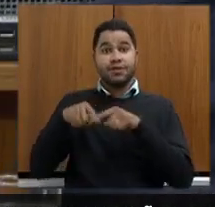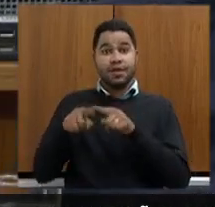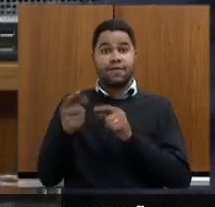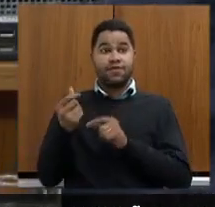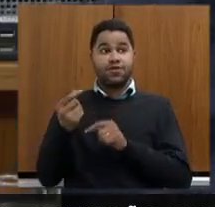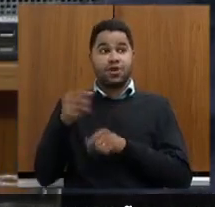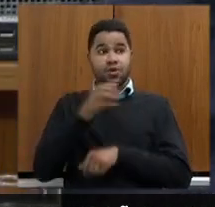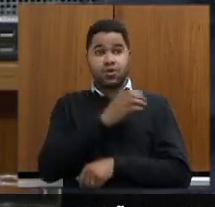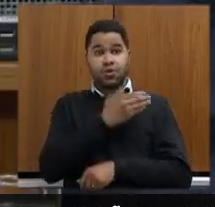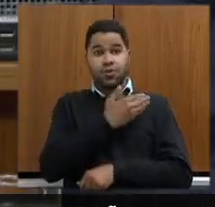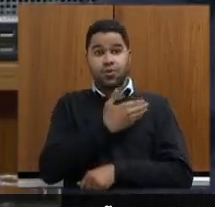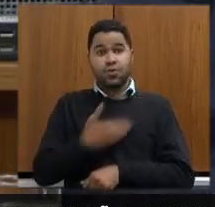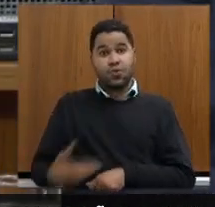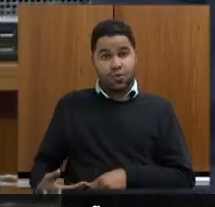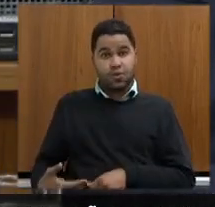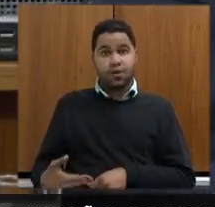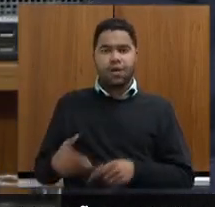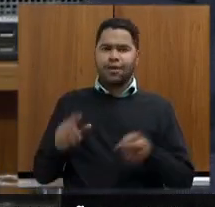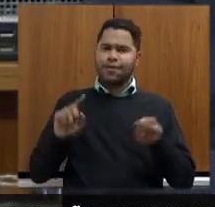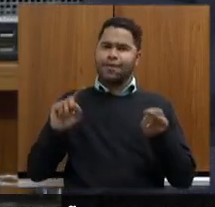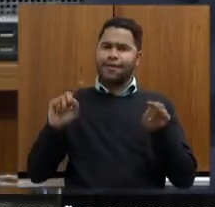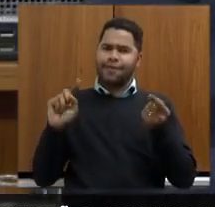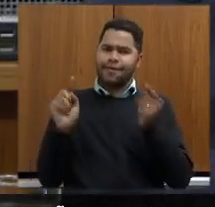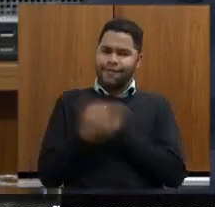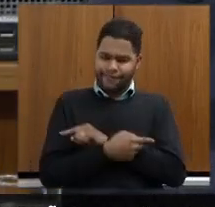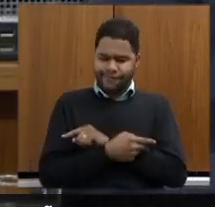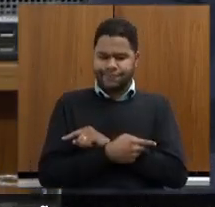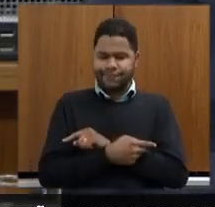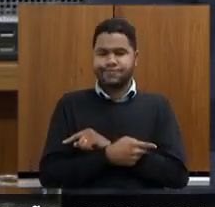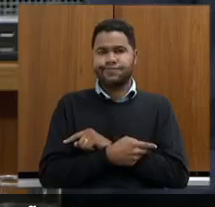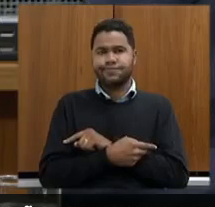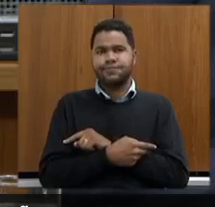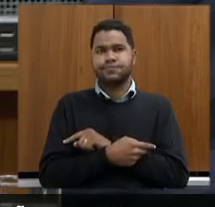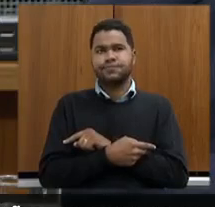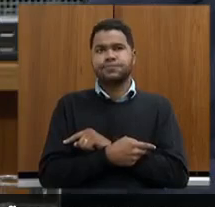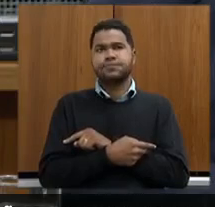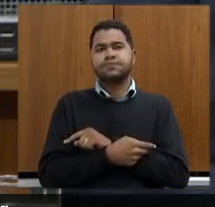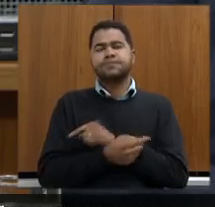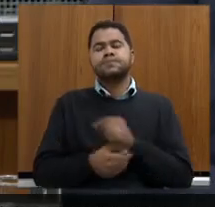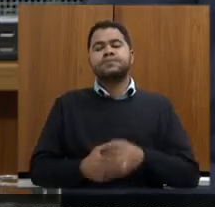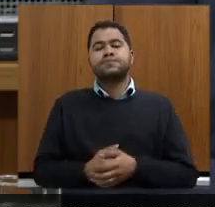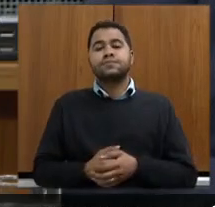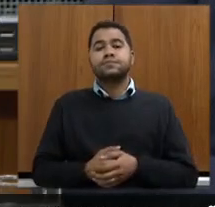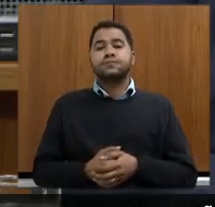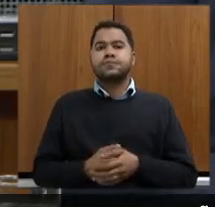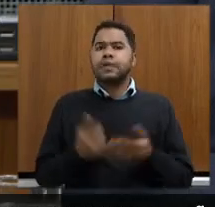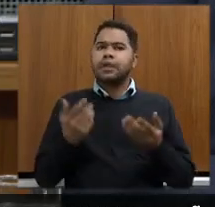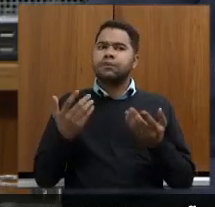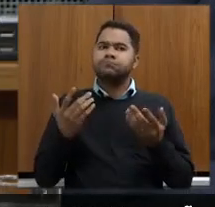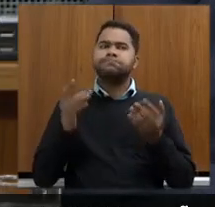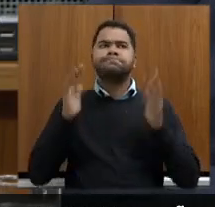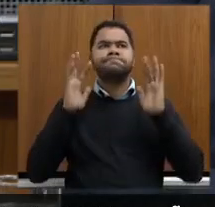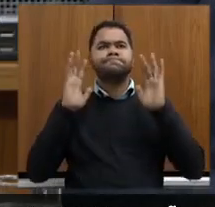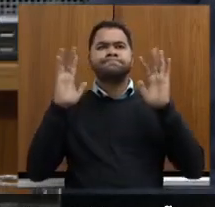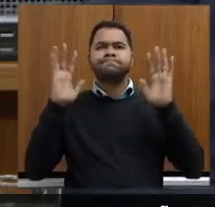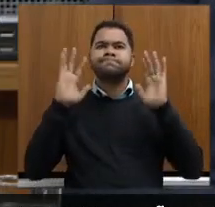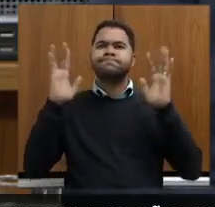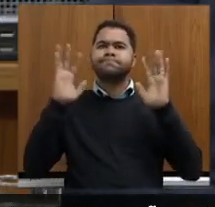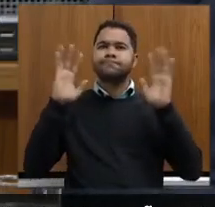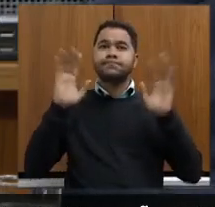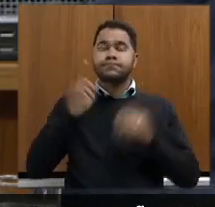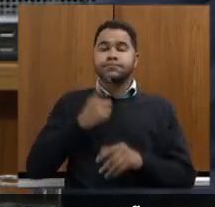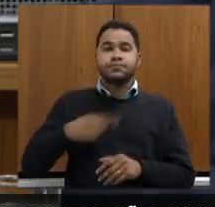ou seja uma inversão da roda e onde a expectativa era que a gente